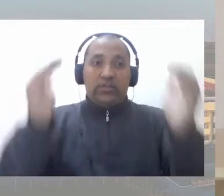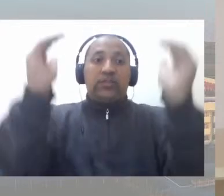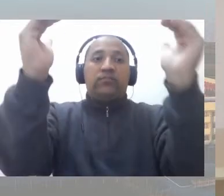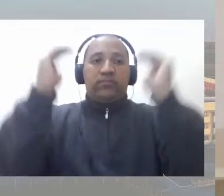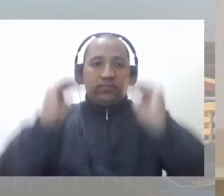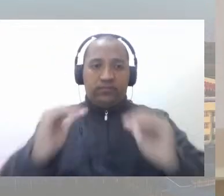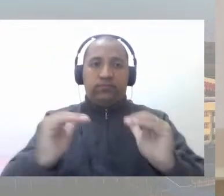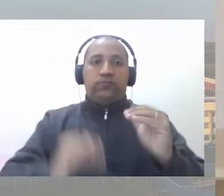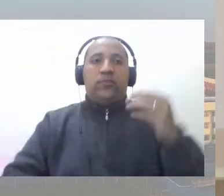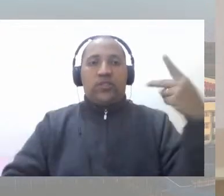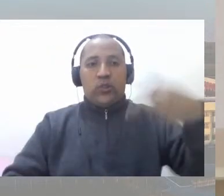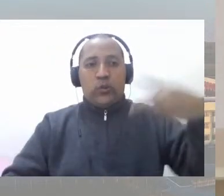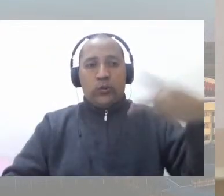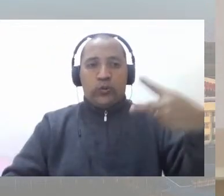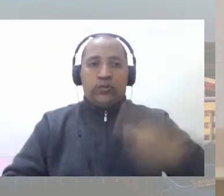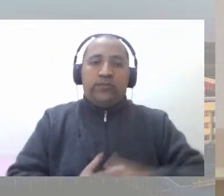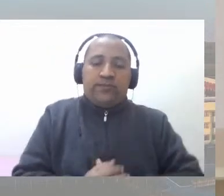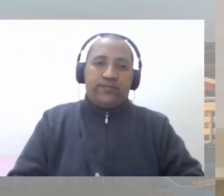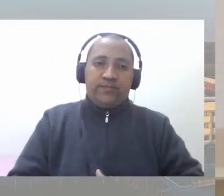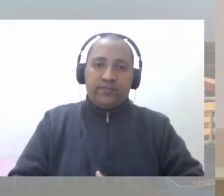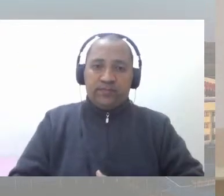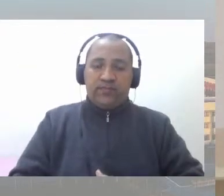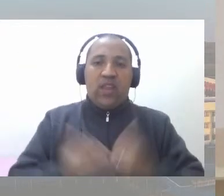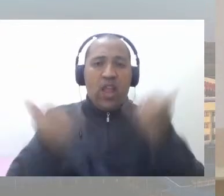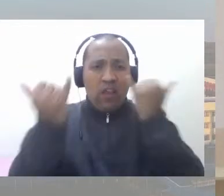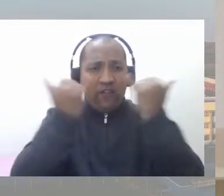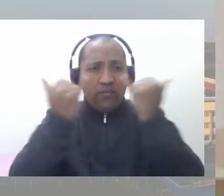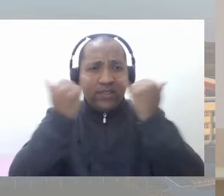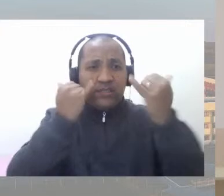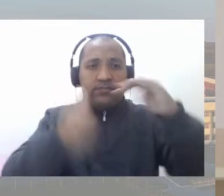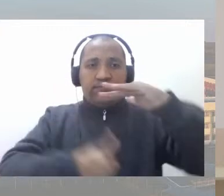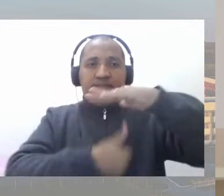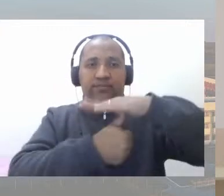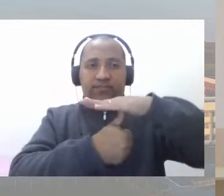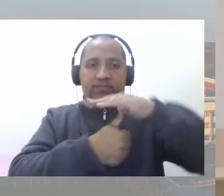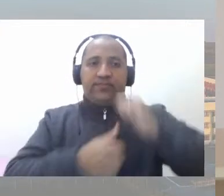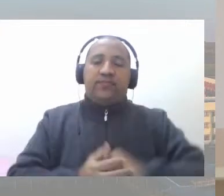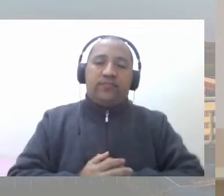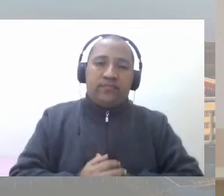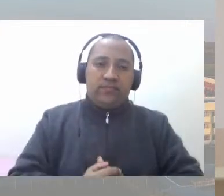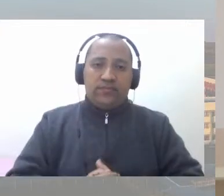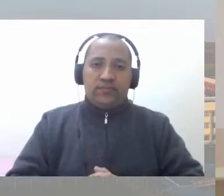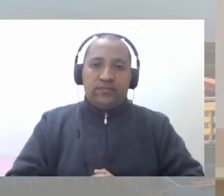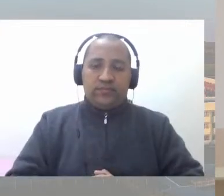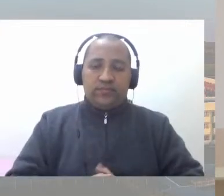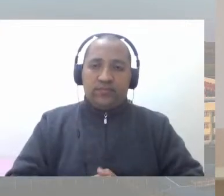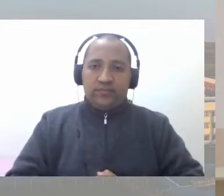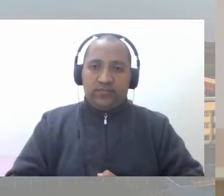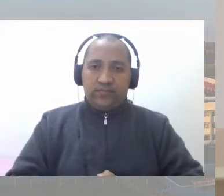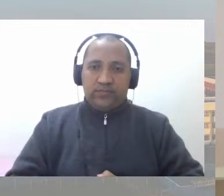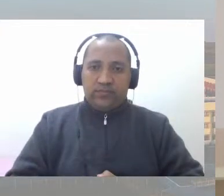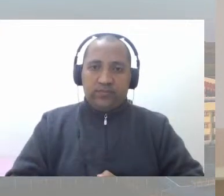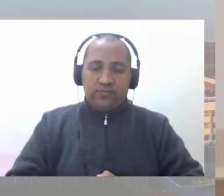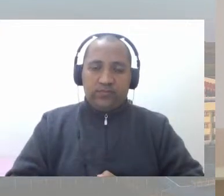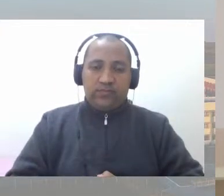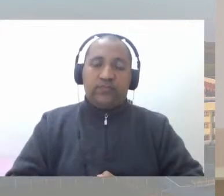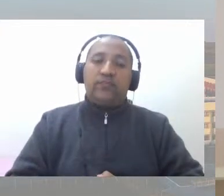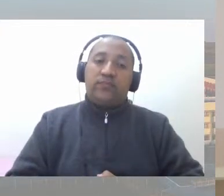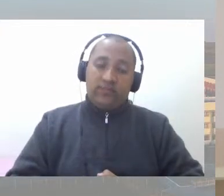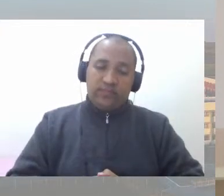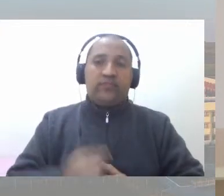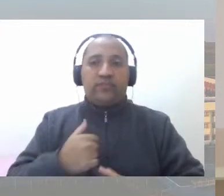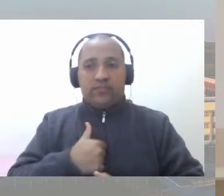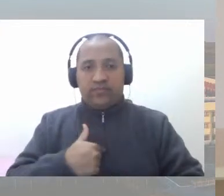informações da reitoria. Bom, então eu coloco